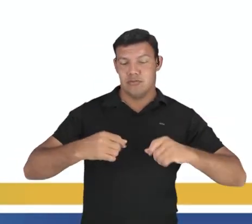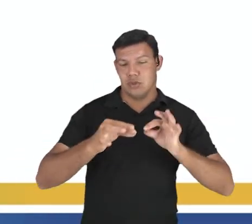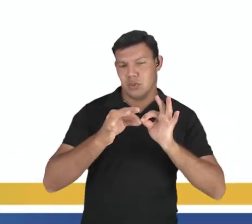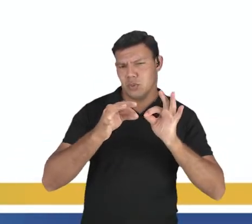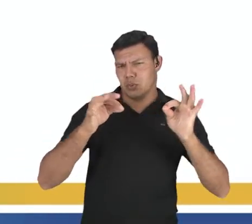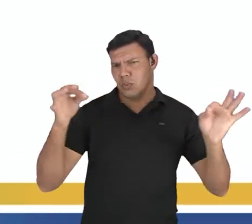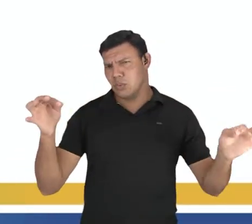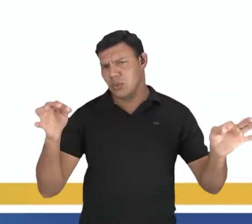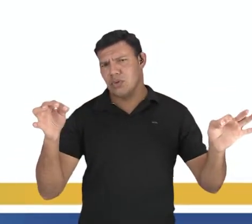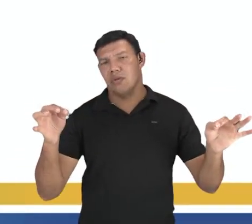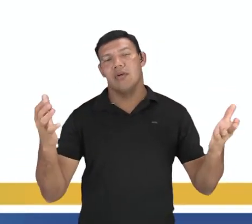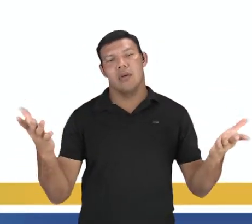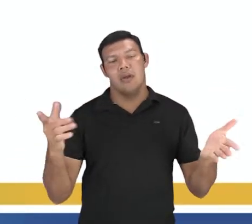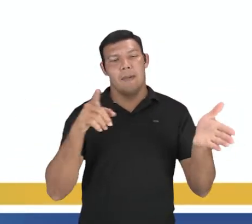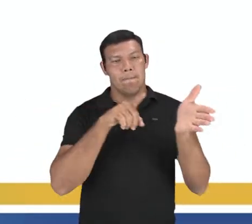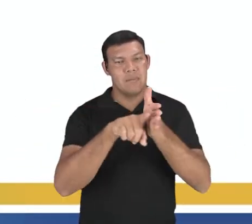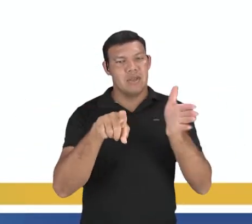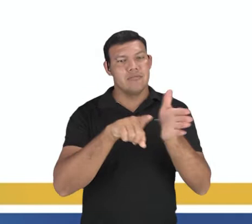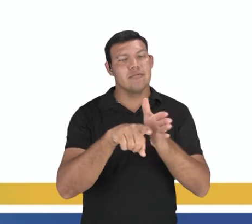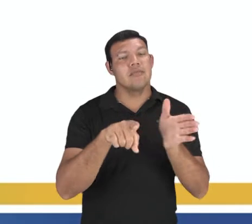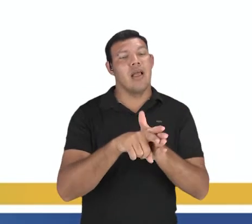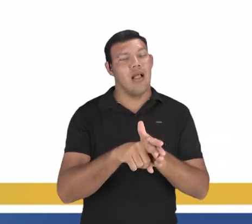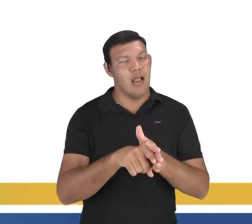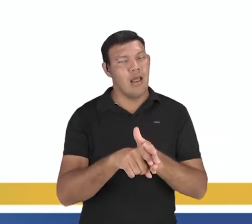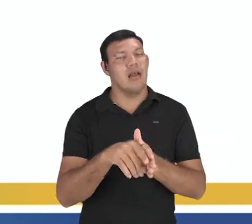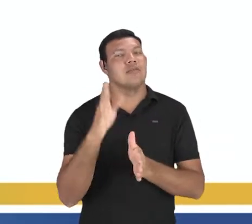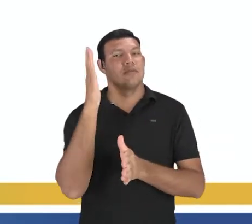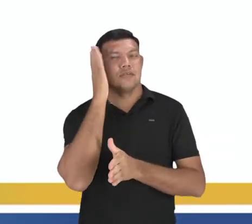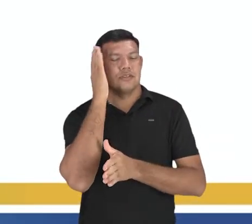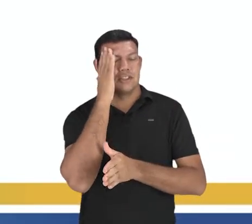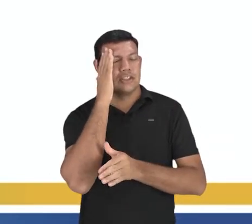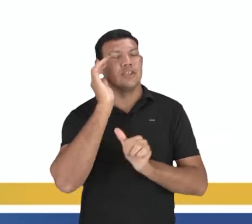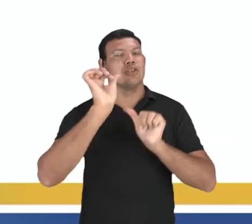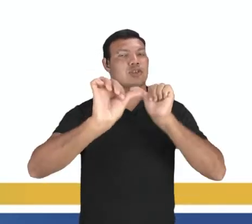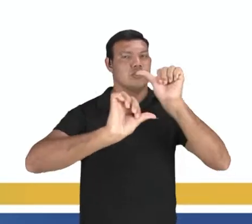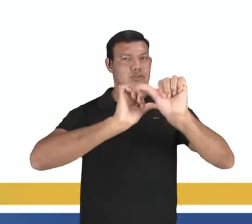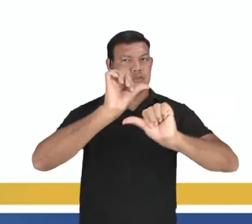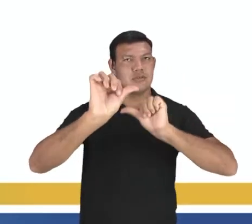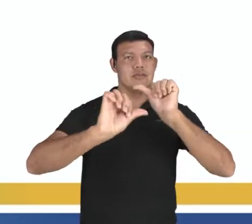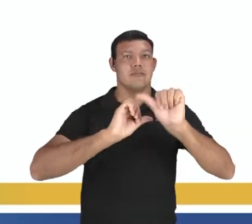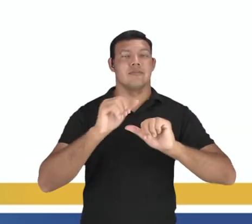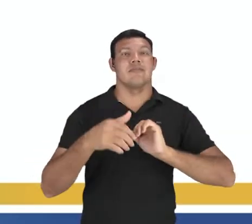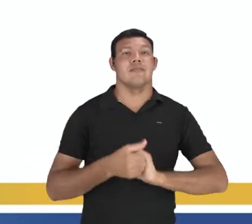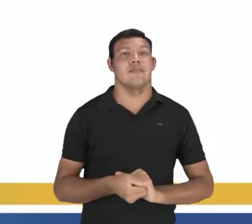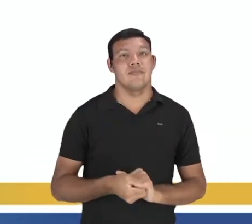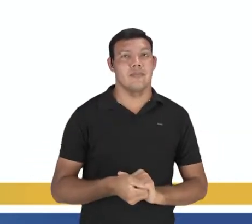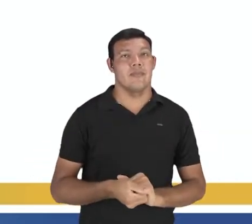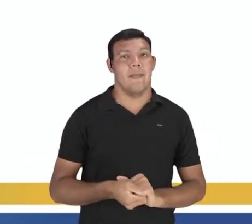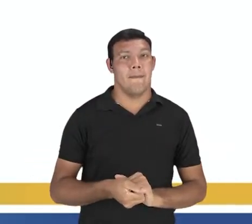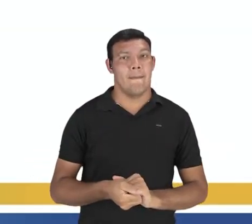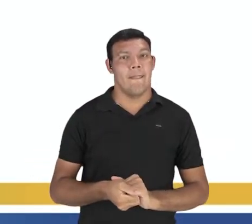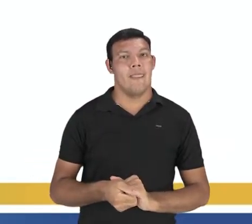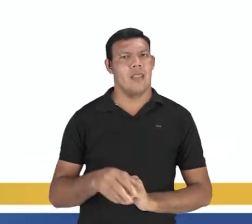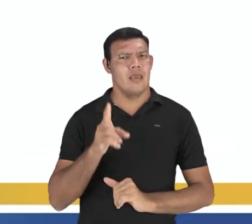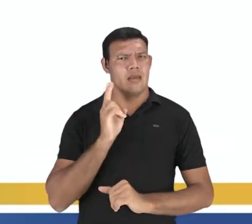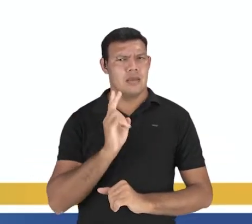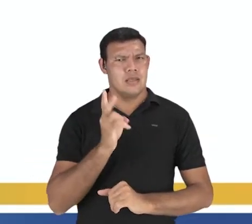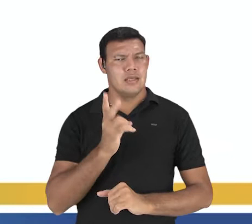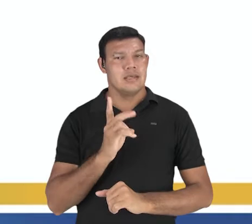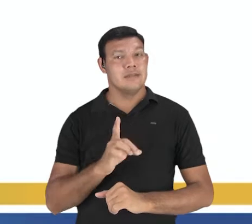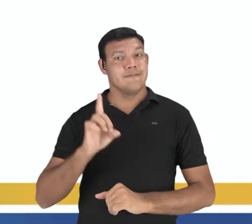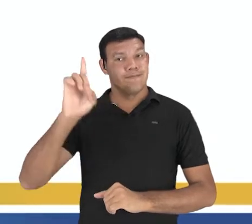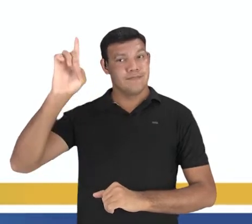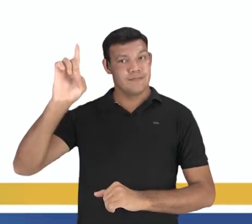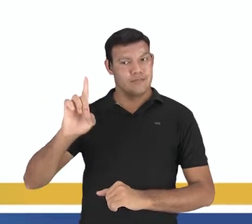seja o que uma questão pede nós fazemos essa conversão e só para relembrar como que funciona todas as vezes que eu estou andando